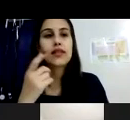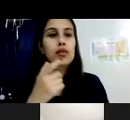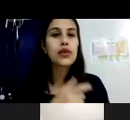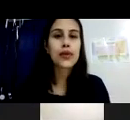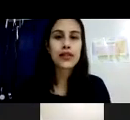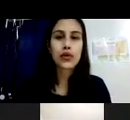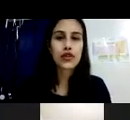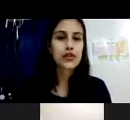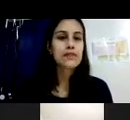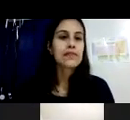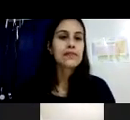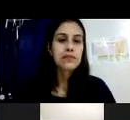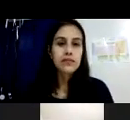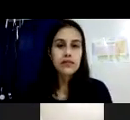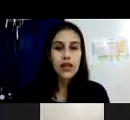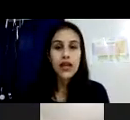ficar andando muito à noite.